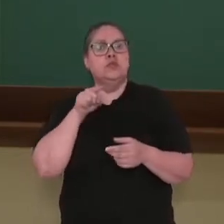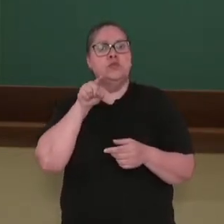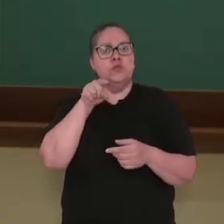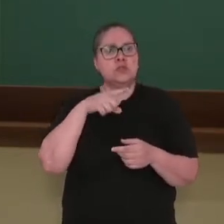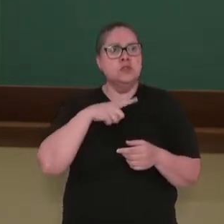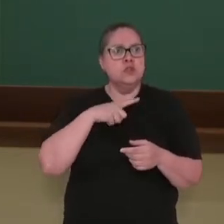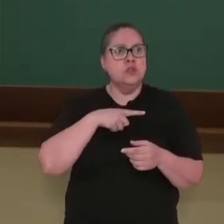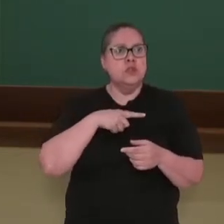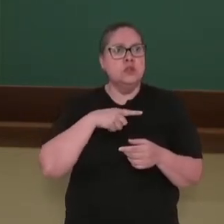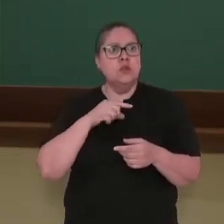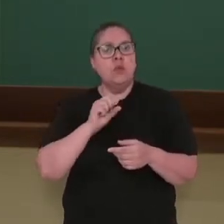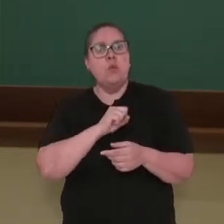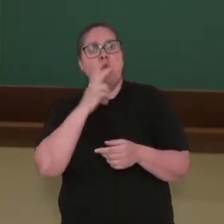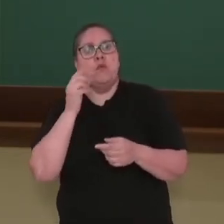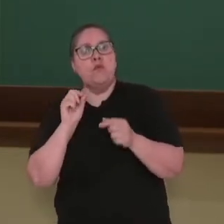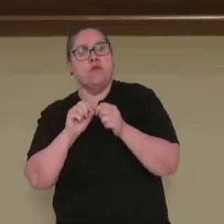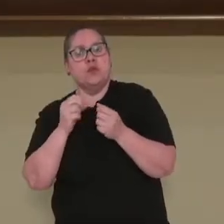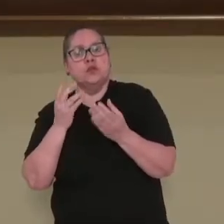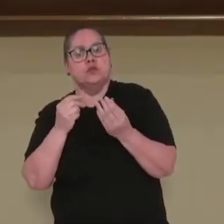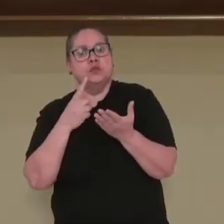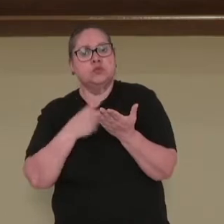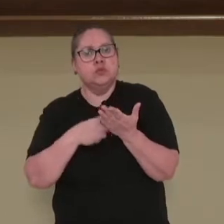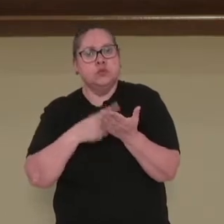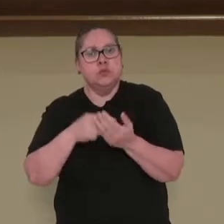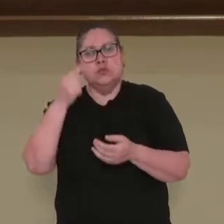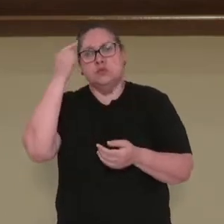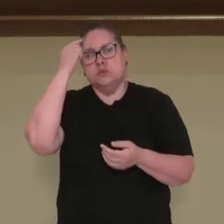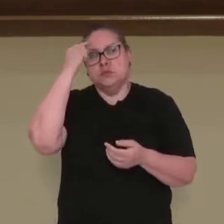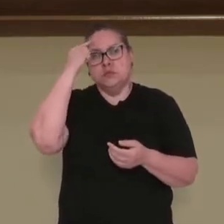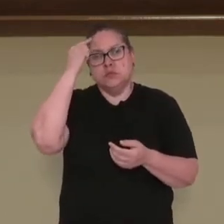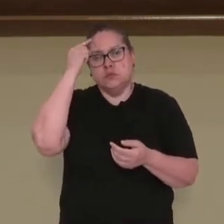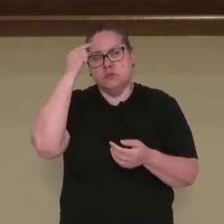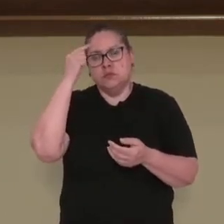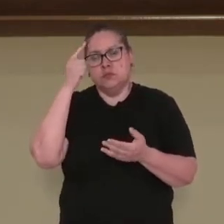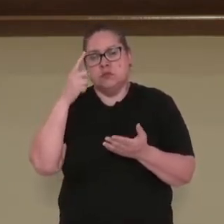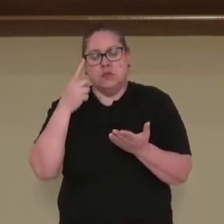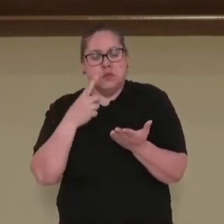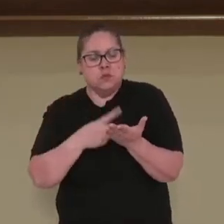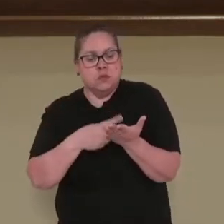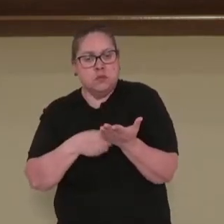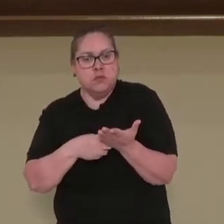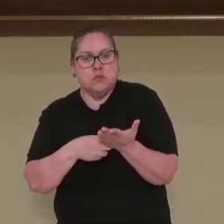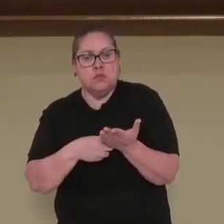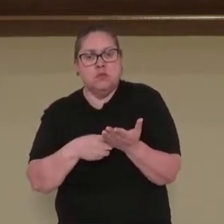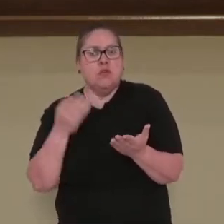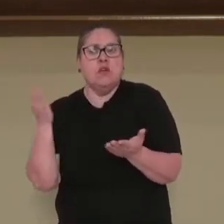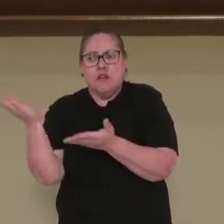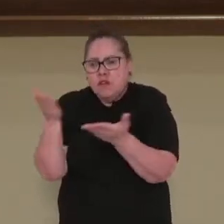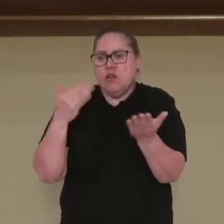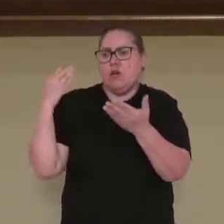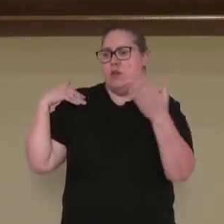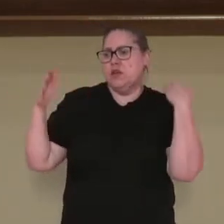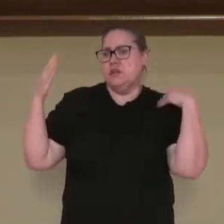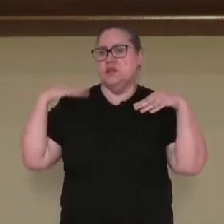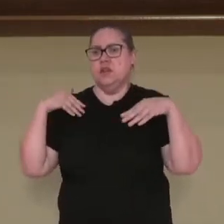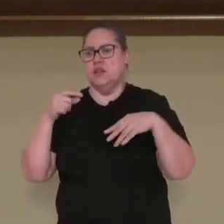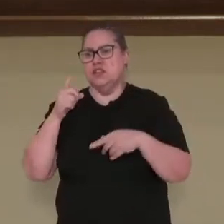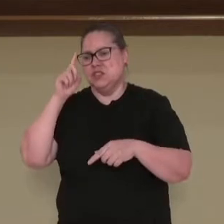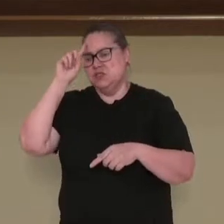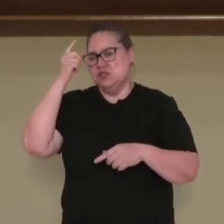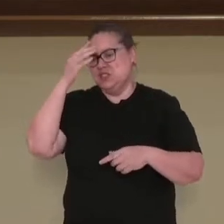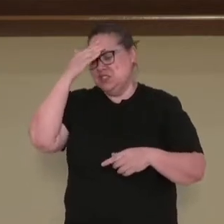muitos compromissos? Pensem aí um pouquinho. Vocês costumam assumir, marca de sair com todo mundo, chega no dia